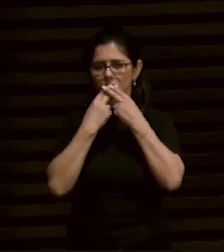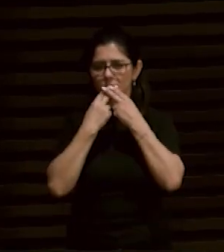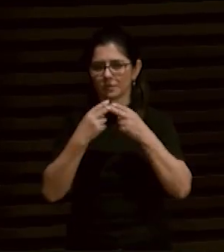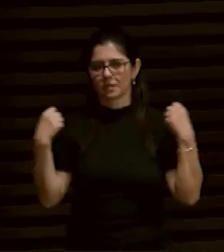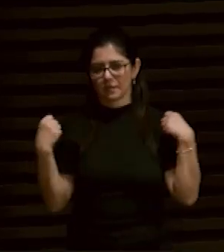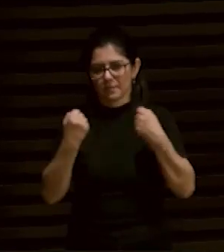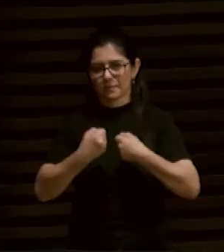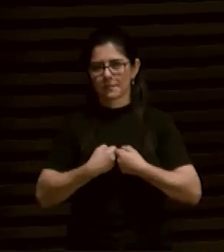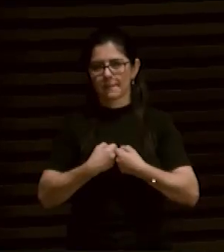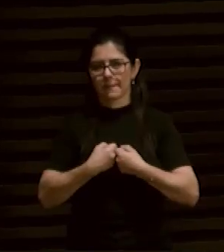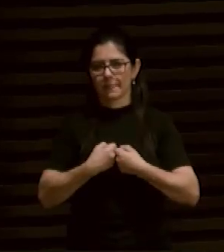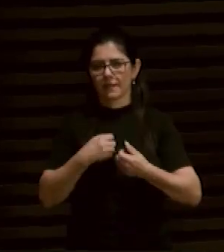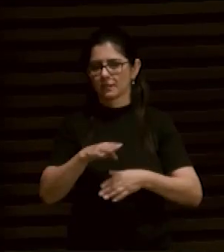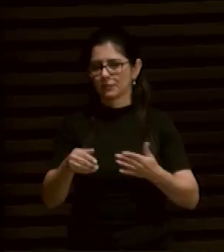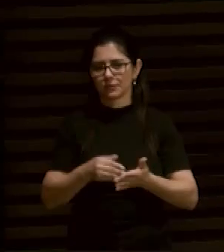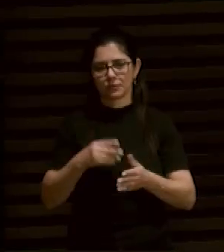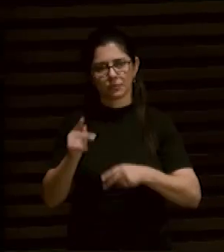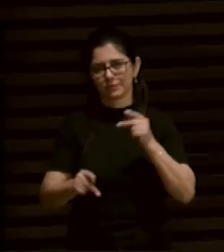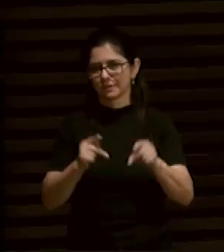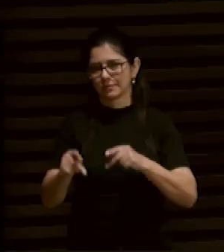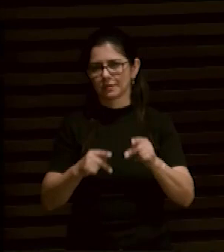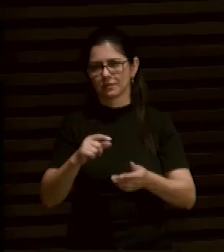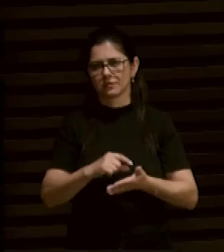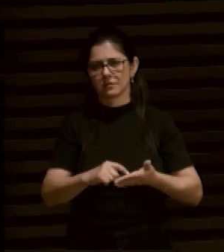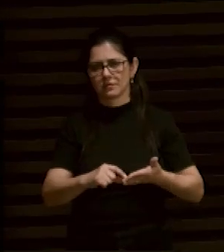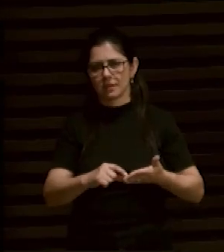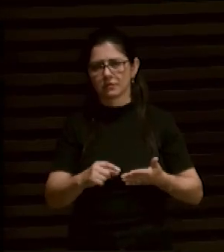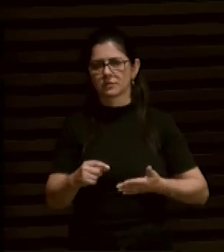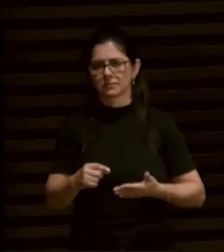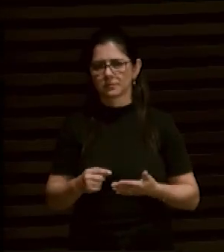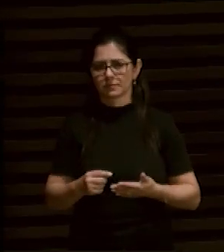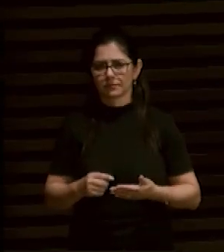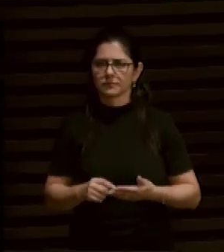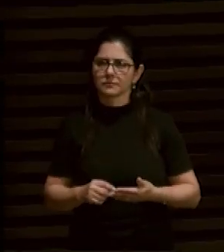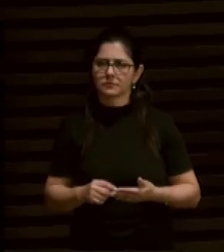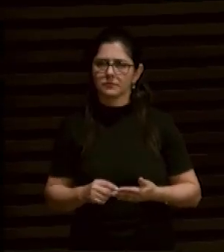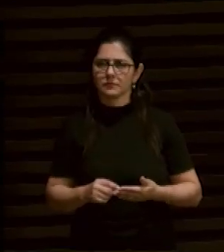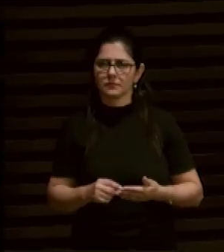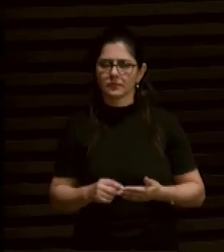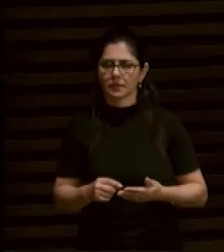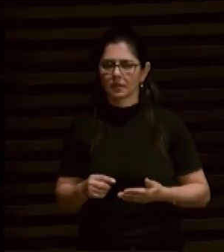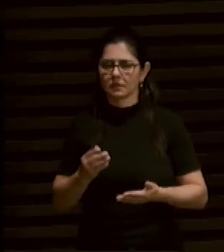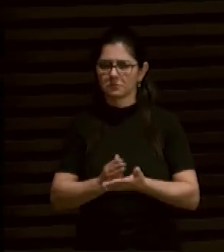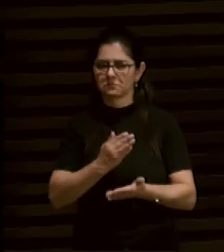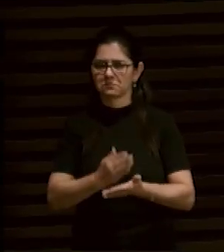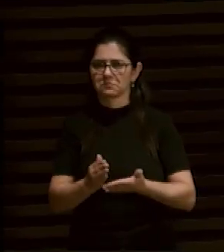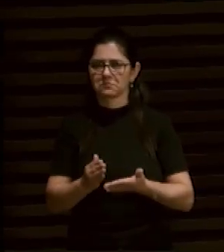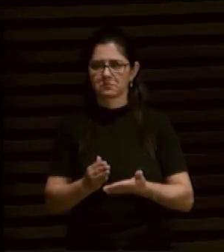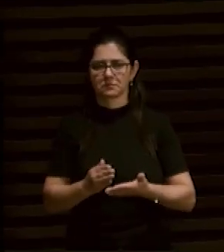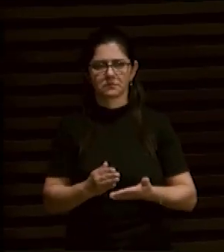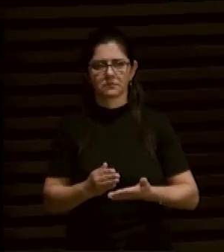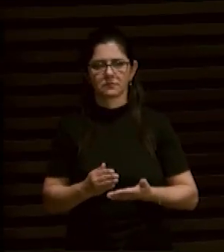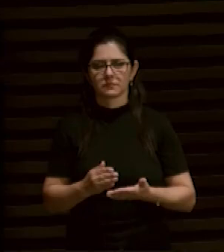desde o maior até o menor. E esse é um dos versos mais debatidos de todo o livro, porque alguns vão falar, e meus irmãos, o negócio aqui é